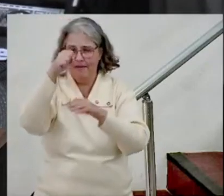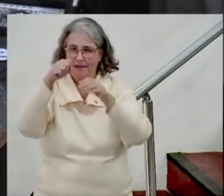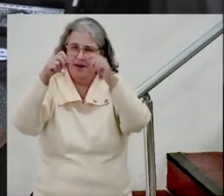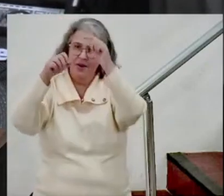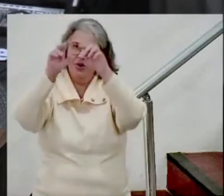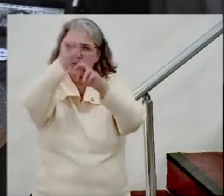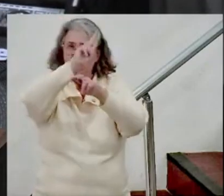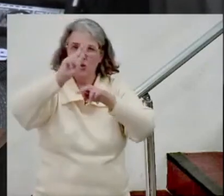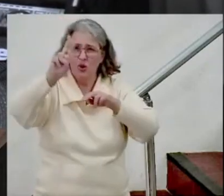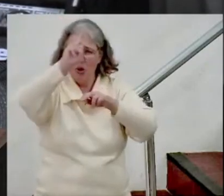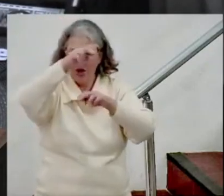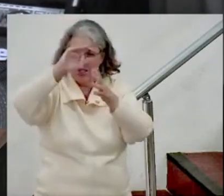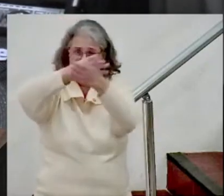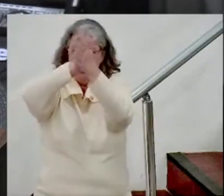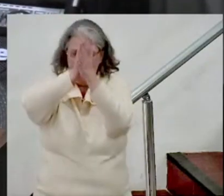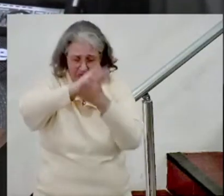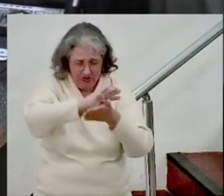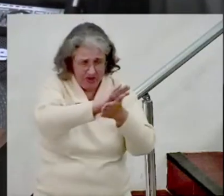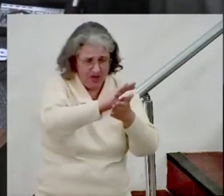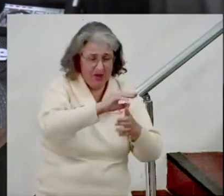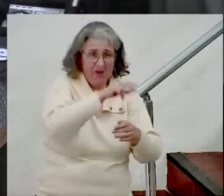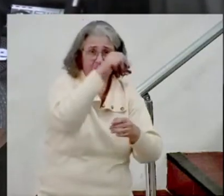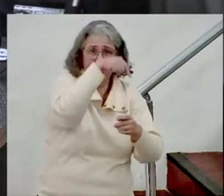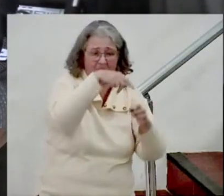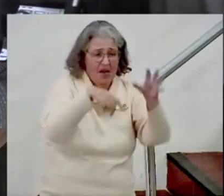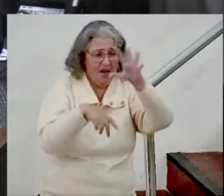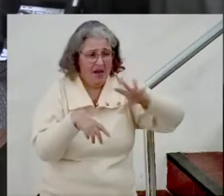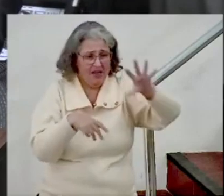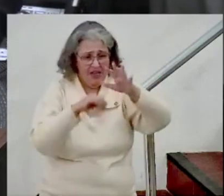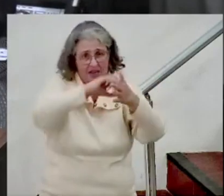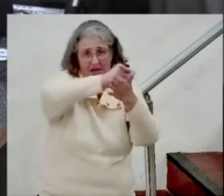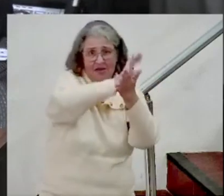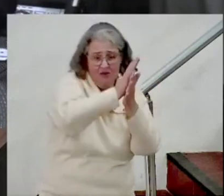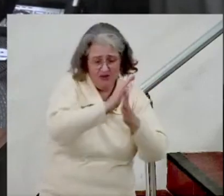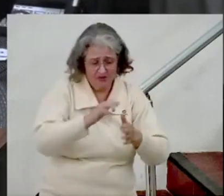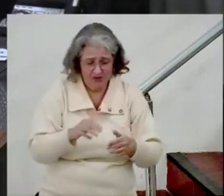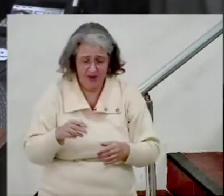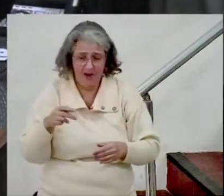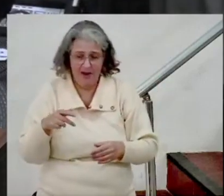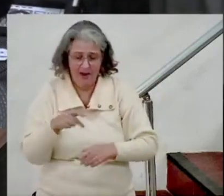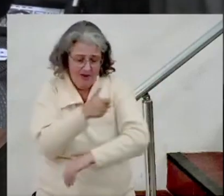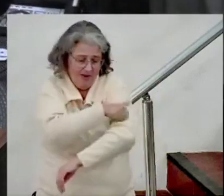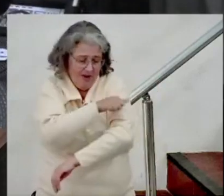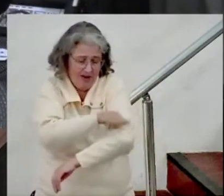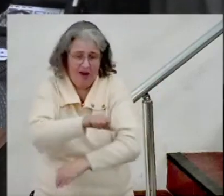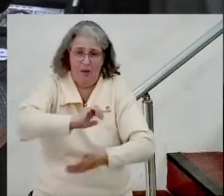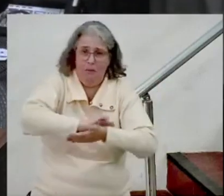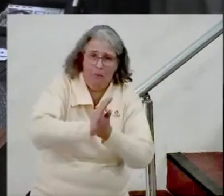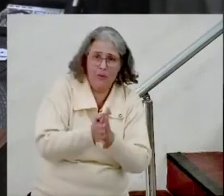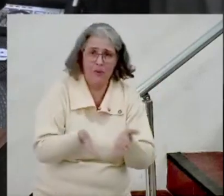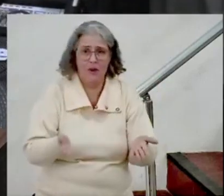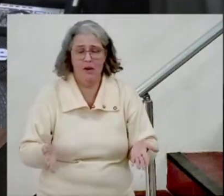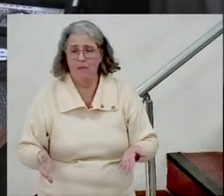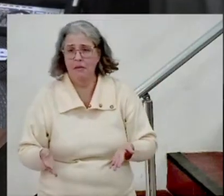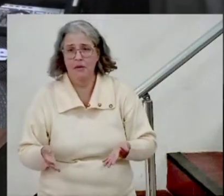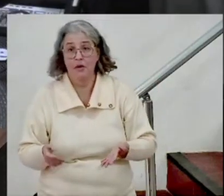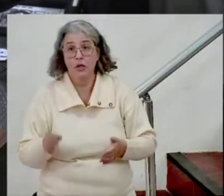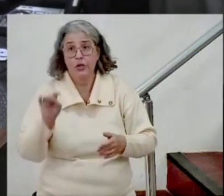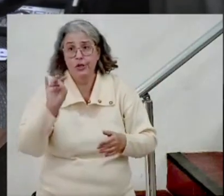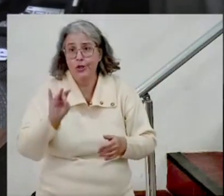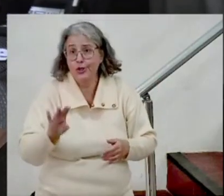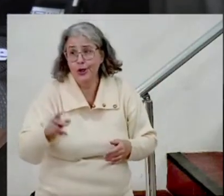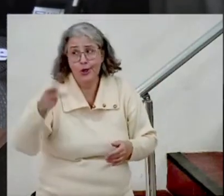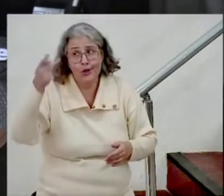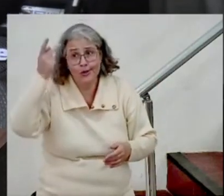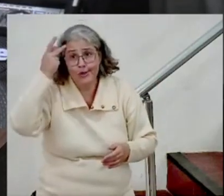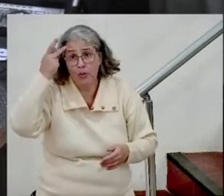faltava Rio de Janeiro e São Paulo. Enquanto ele estava no Rio de Janeiro, ele mandou uma carta para o governador, para o presidente, lá em São Paulo,